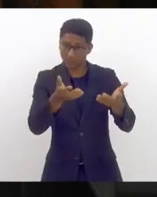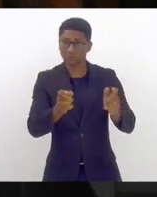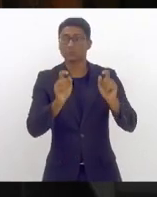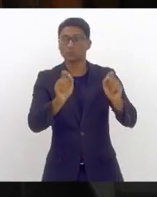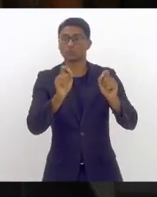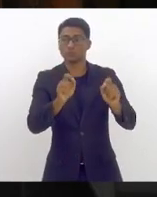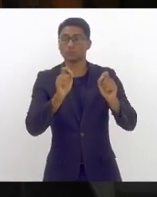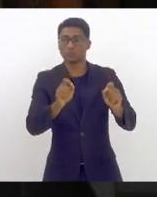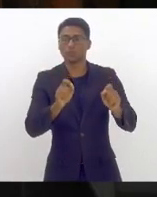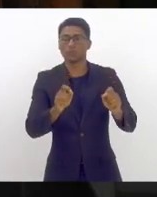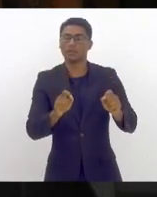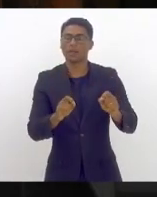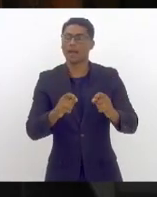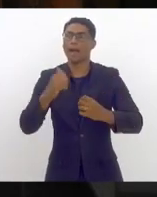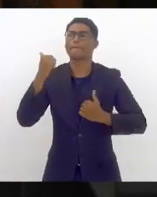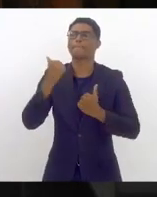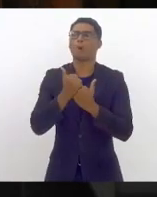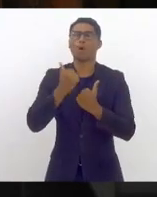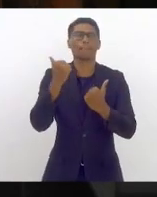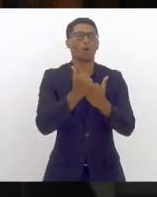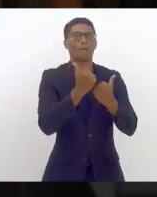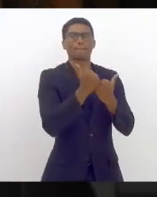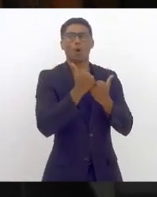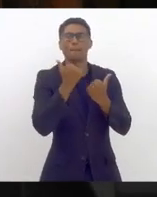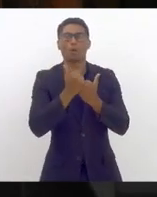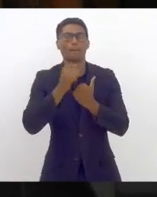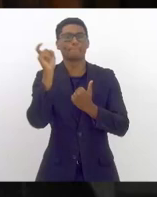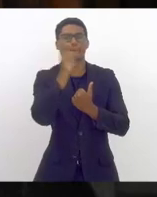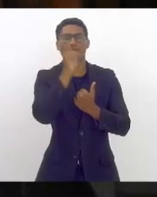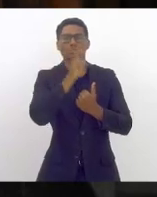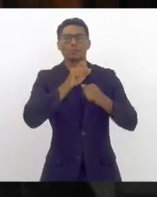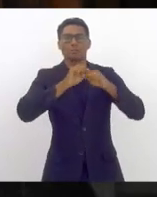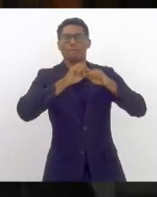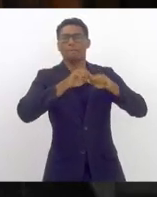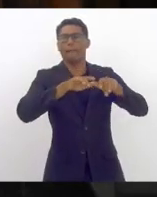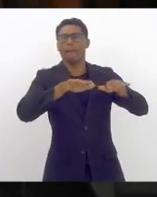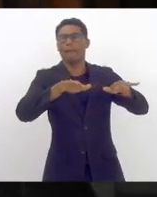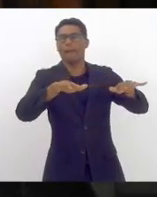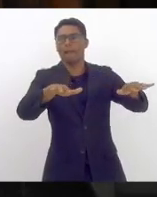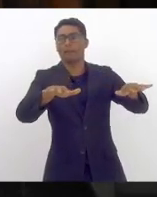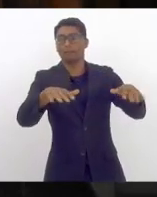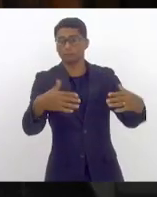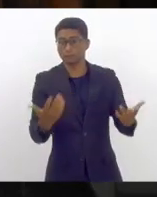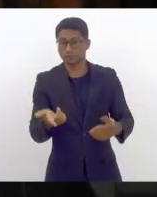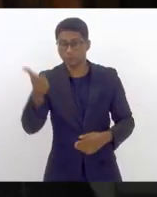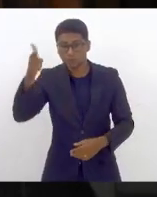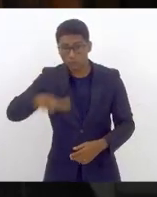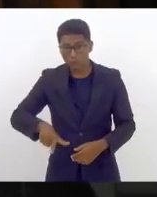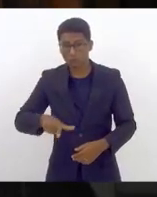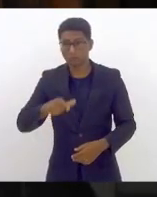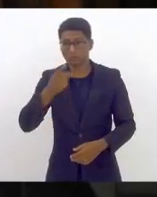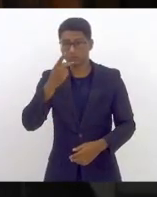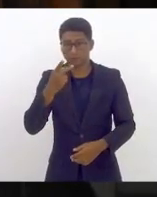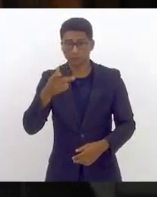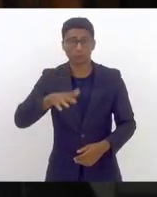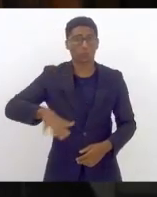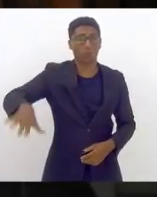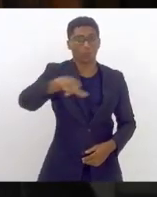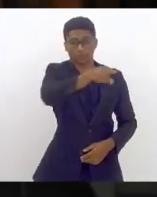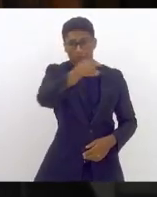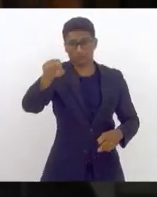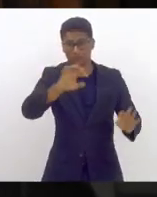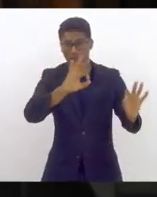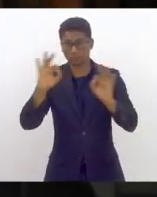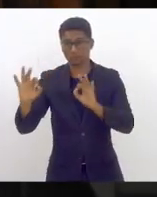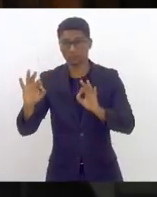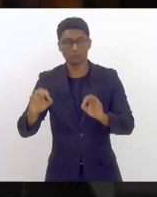algo indefensável, propagar as suas mentiras, e deixo aqui mais uma delas para que todos possam nos ouvir. Ele